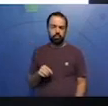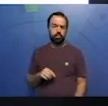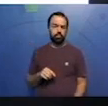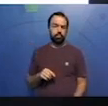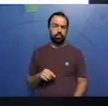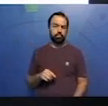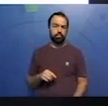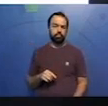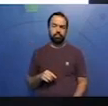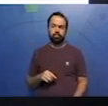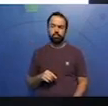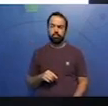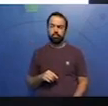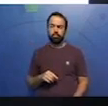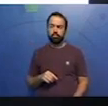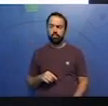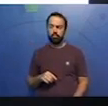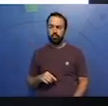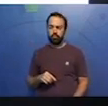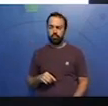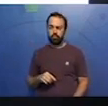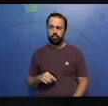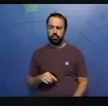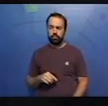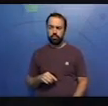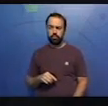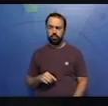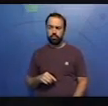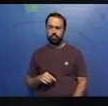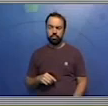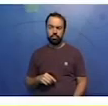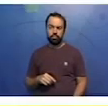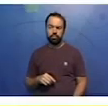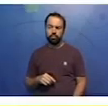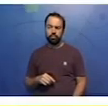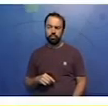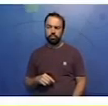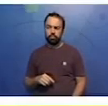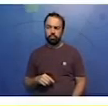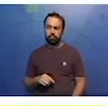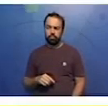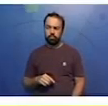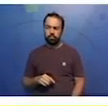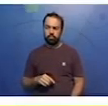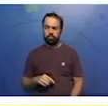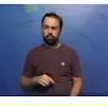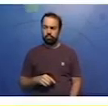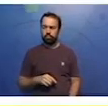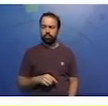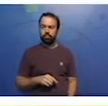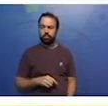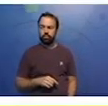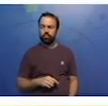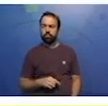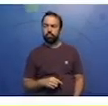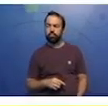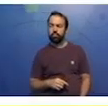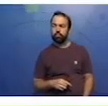leitura das 24 horas do dia. Olha lá, na sua apostila aparece esse relógio para você